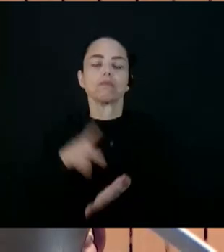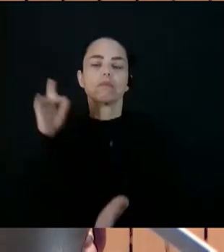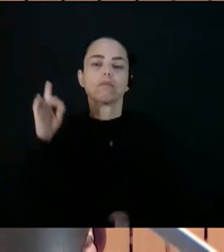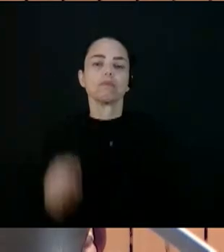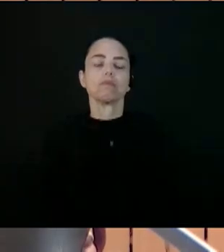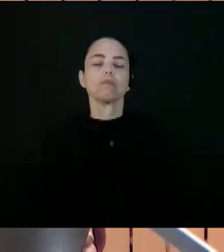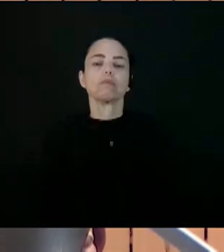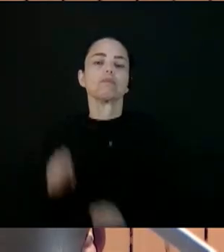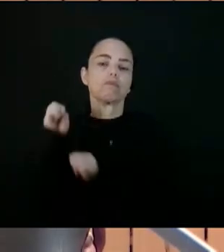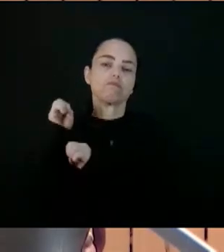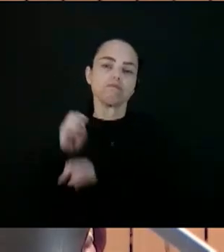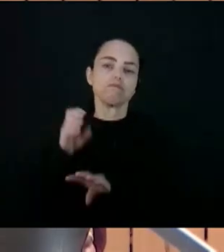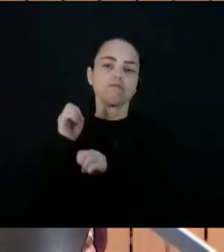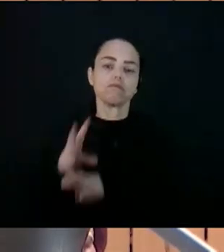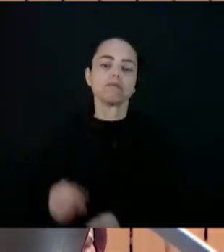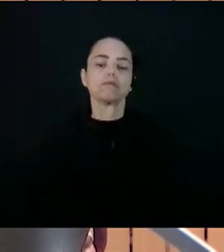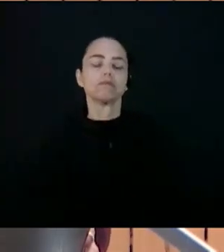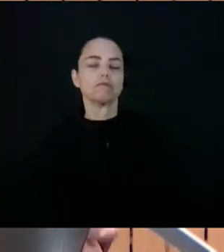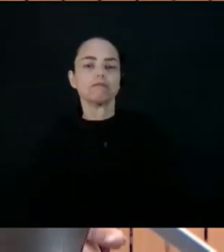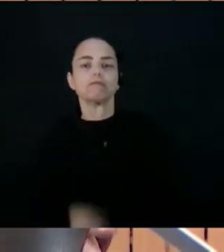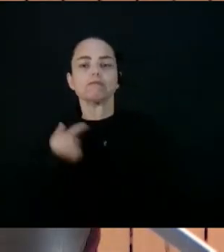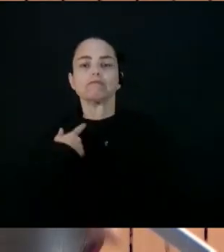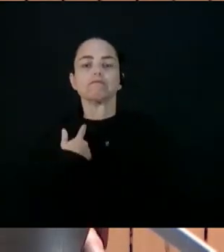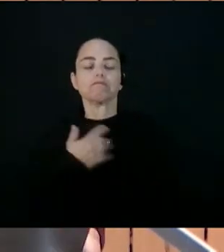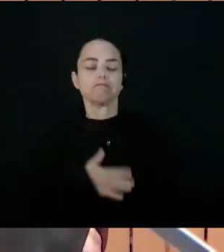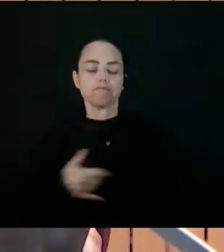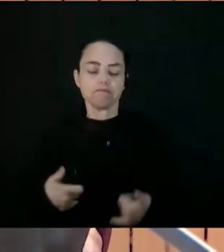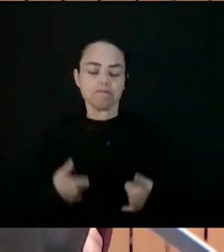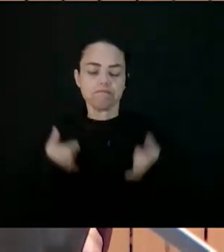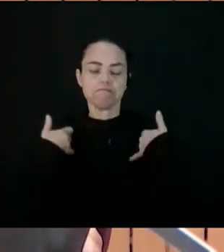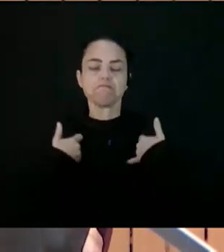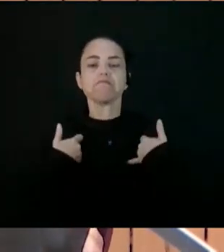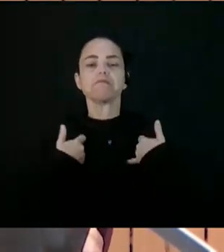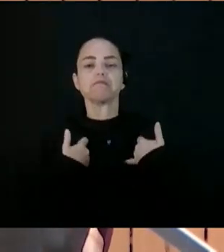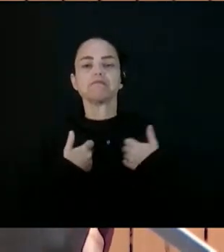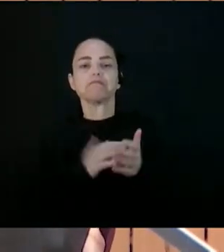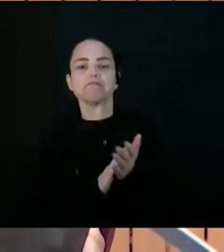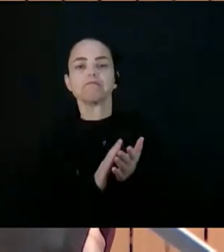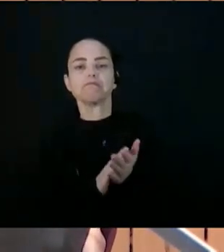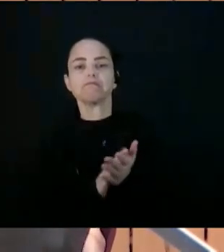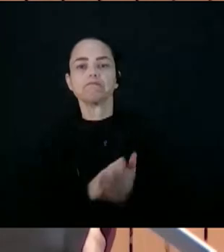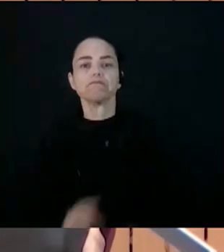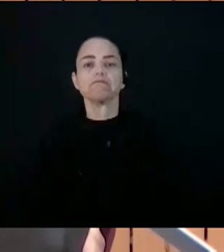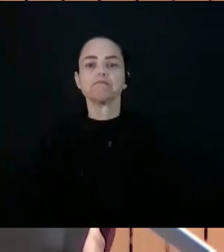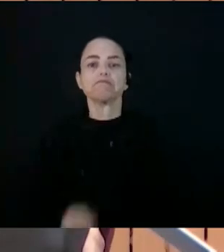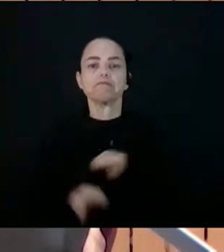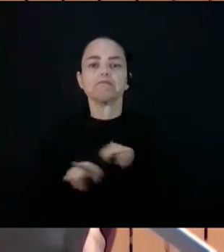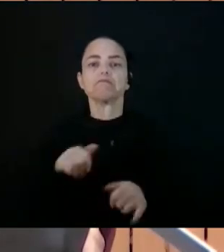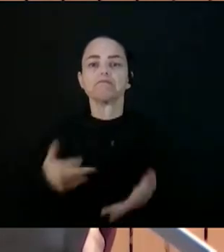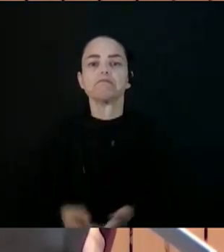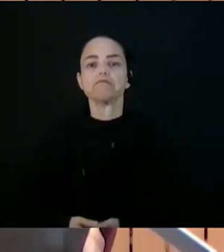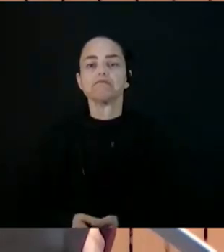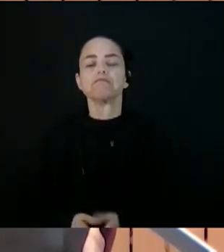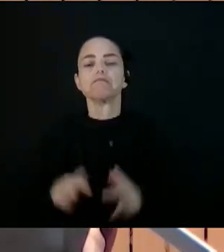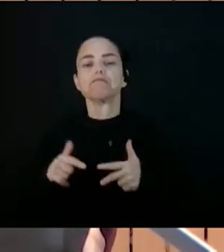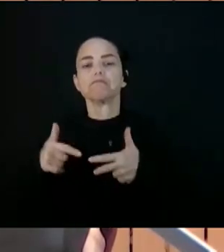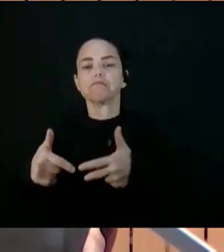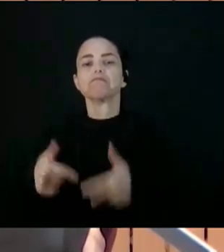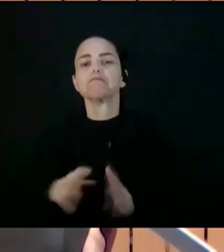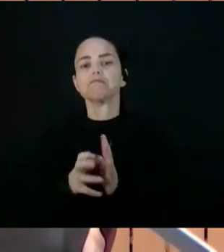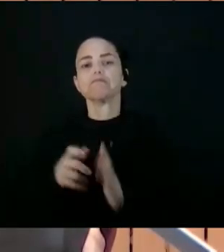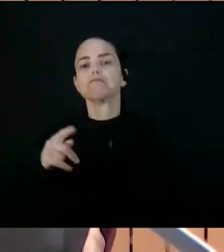educador. Um educador que nos honra muito, e me honra muito dizer que hoje eu milito no partido